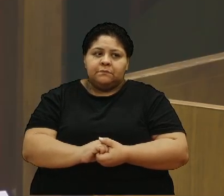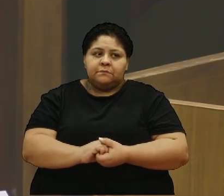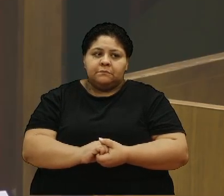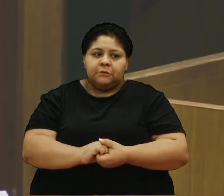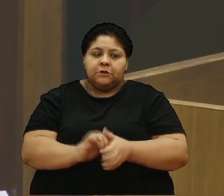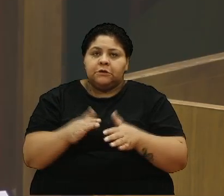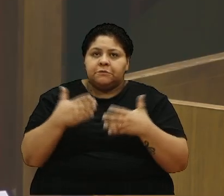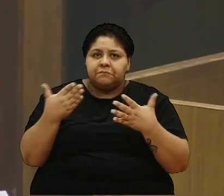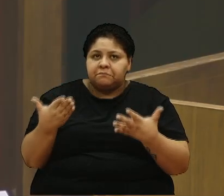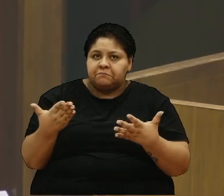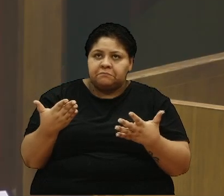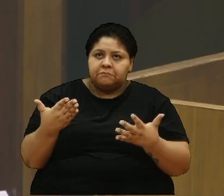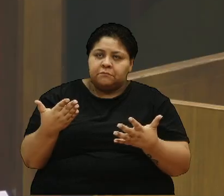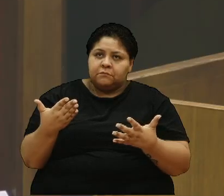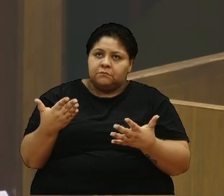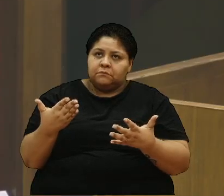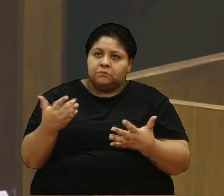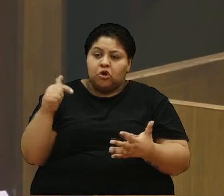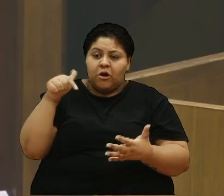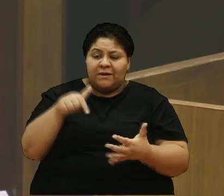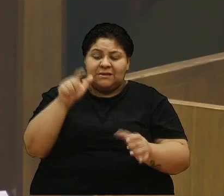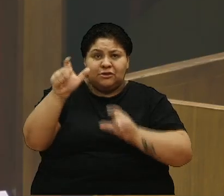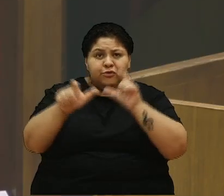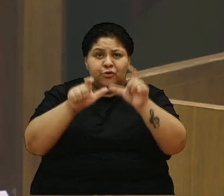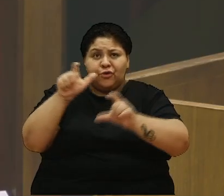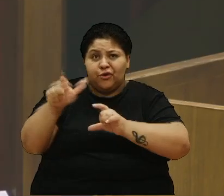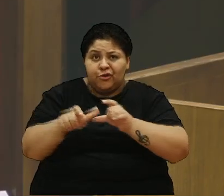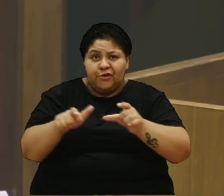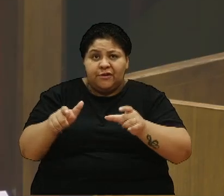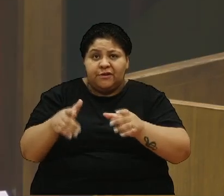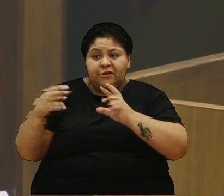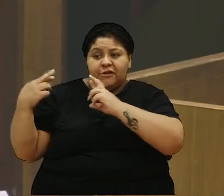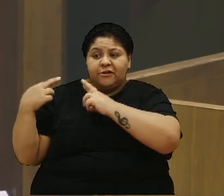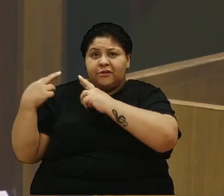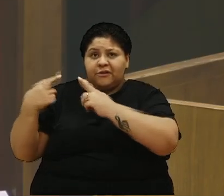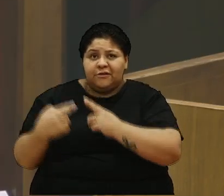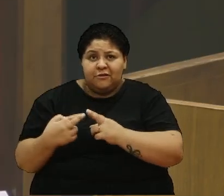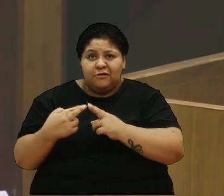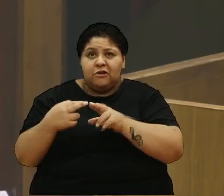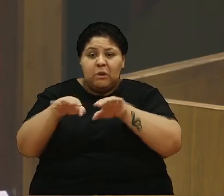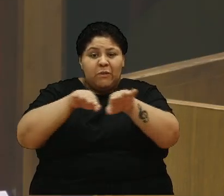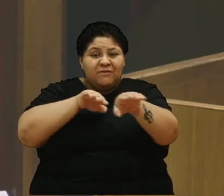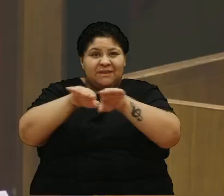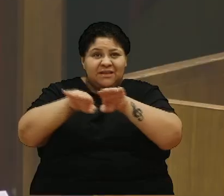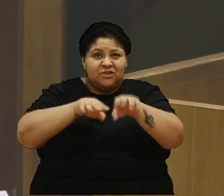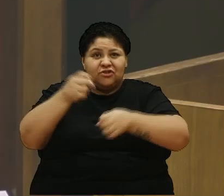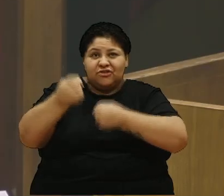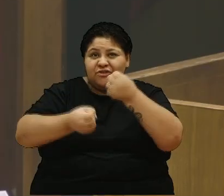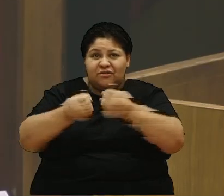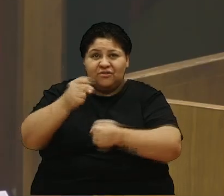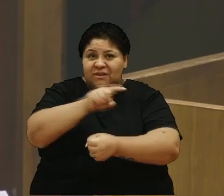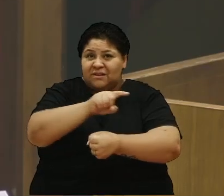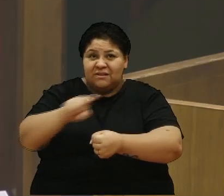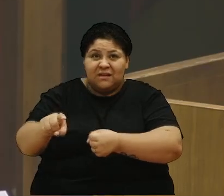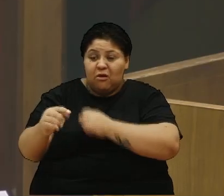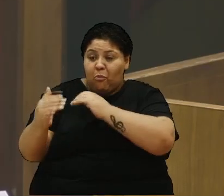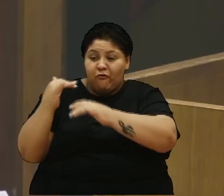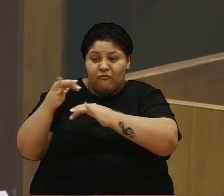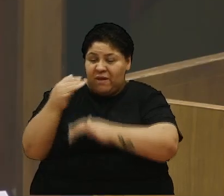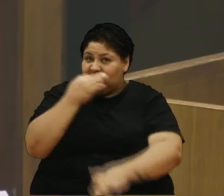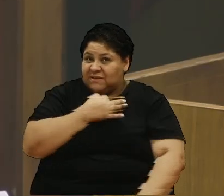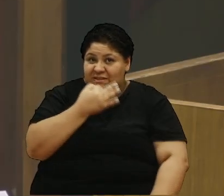Será que essas pessoas que são responsáveis pelo nosso trânsito de Caxias do Sul não andam na